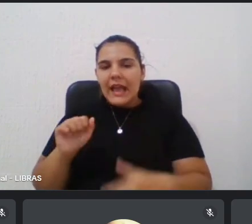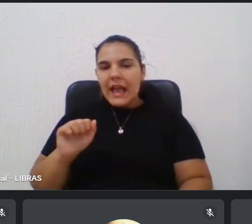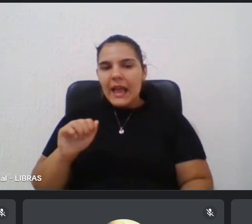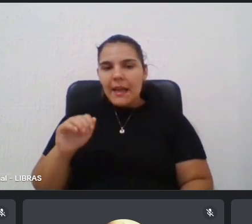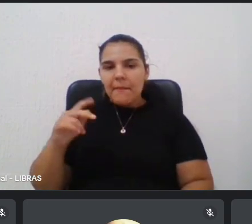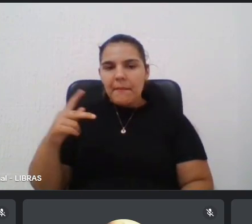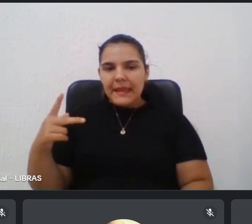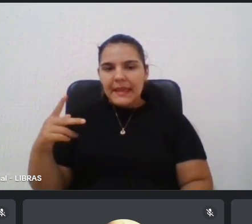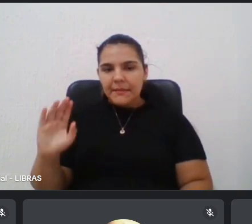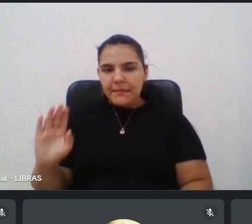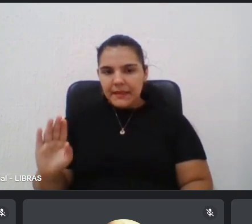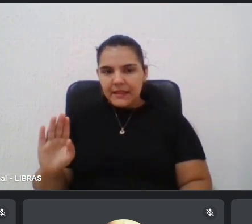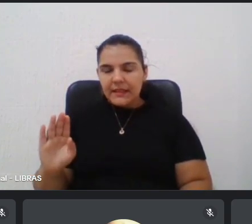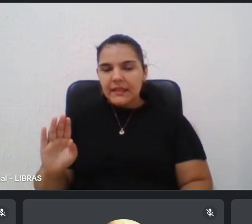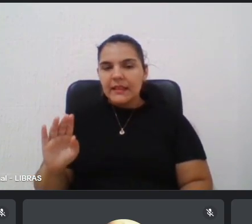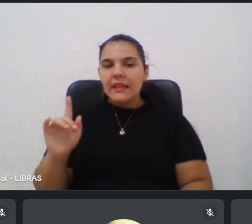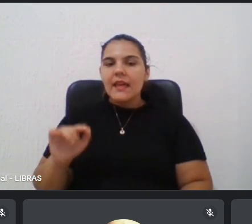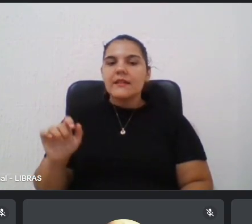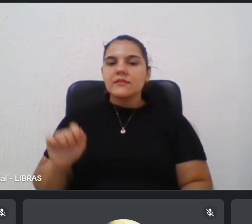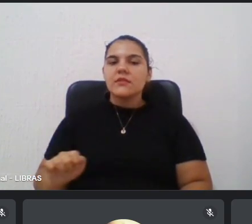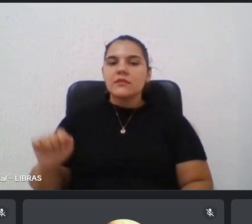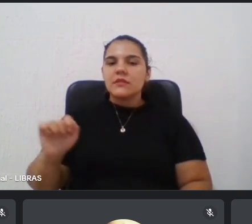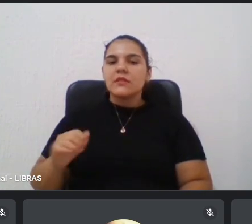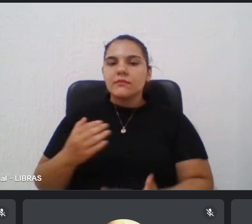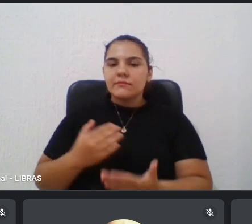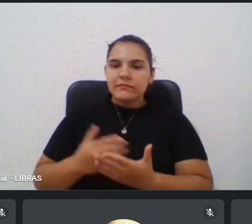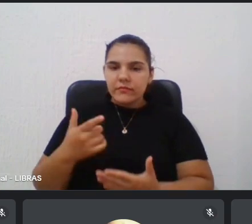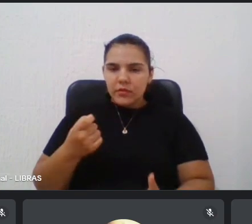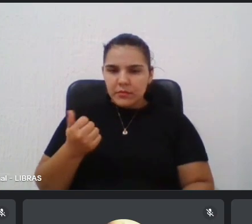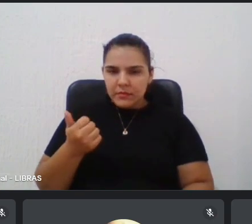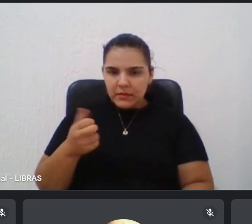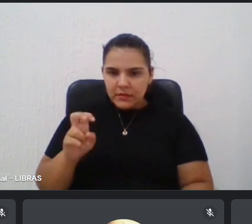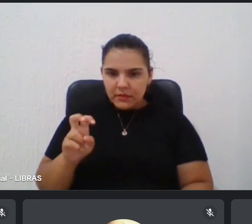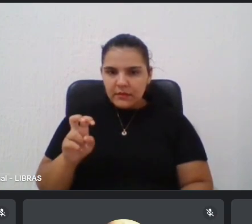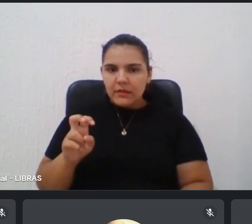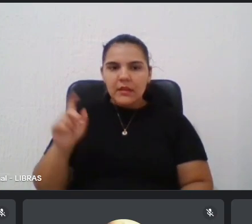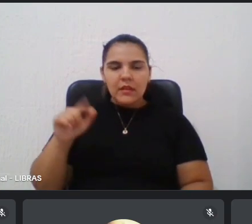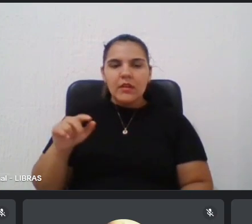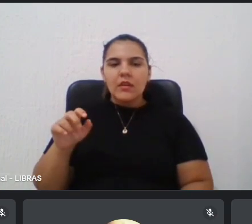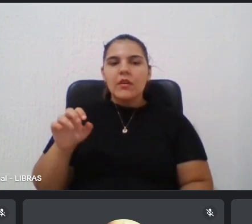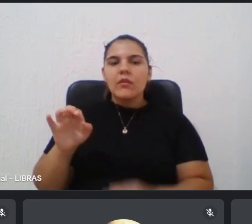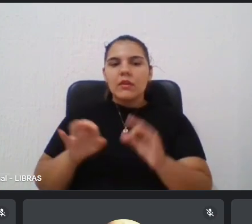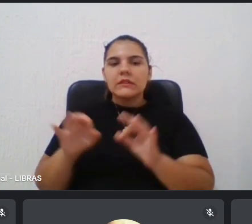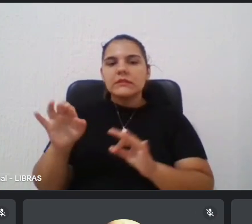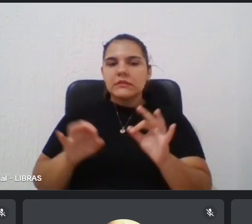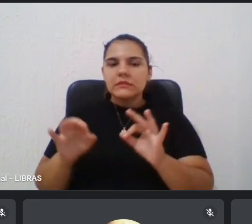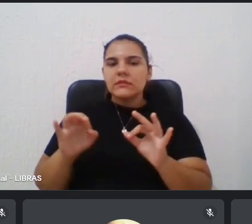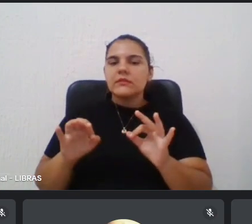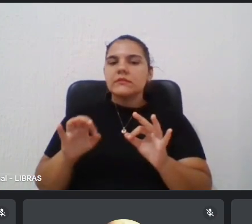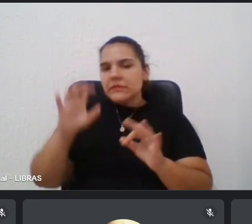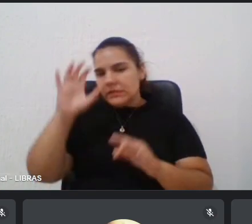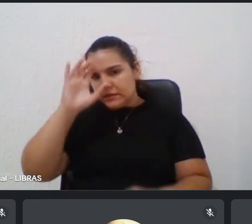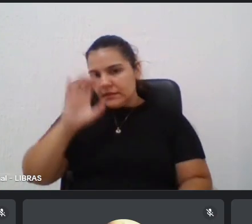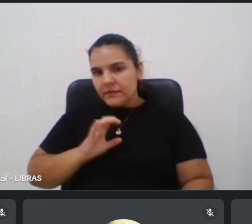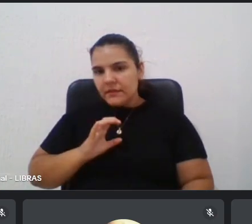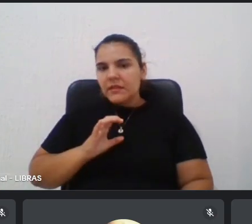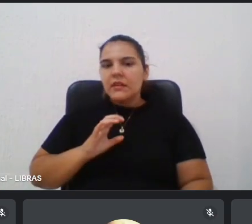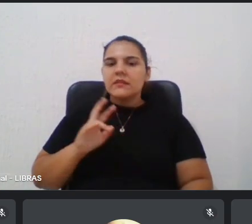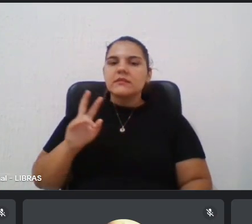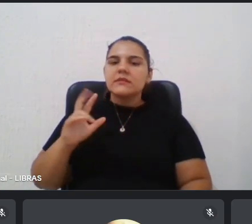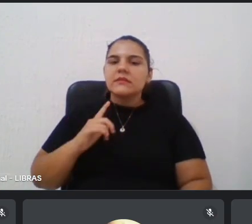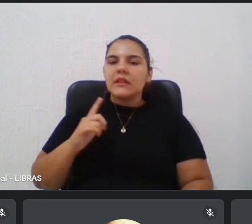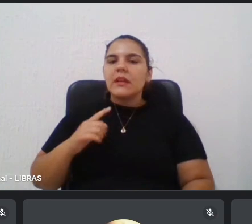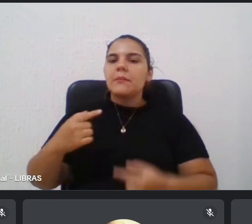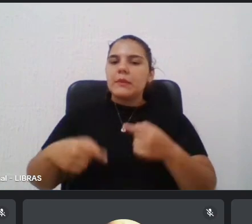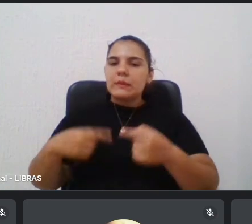atua desde 2015. É uma organização civil, Centros lucrativos que atuam no campo da política de drogas, juntamente com o